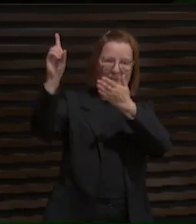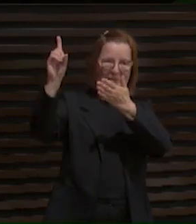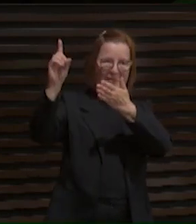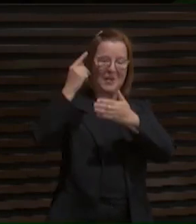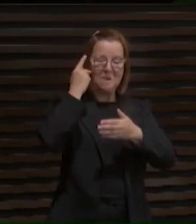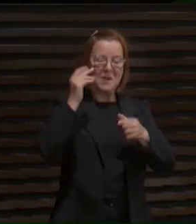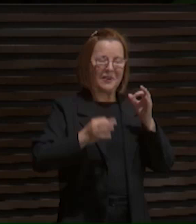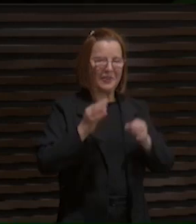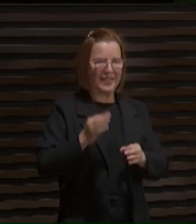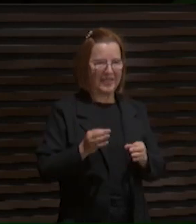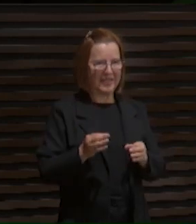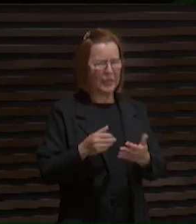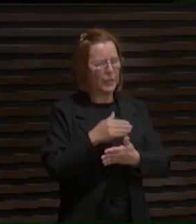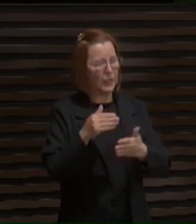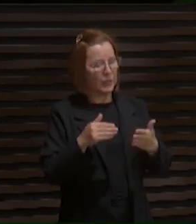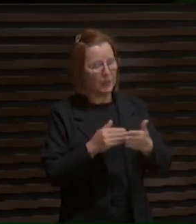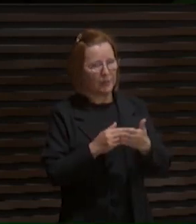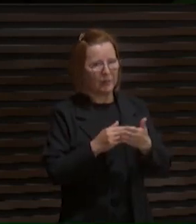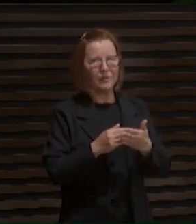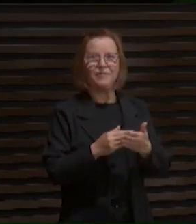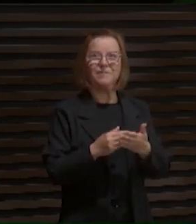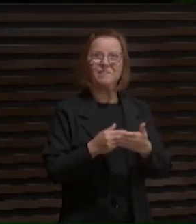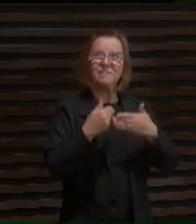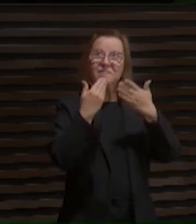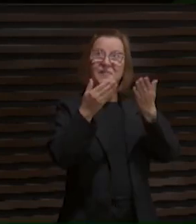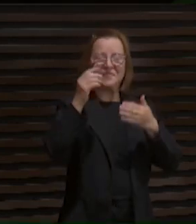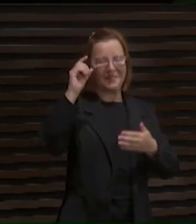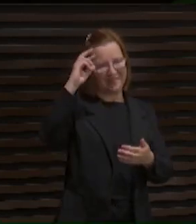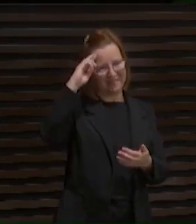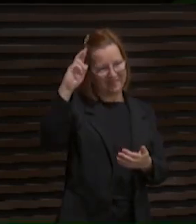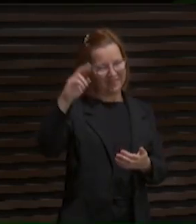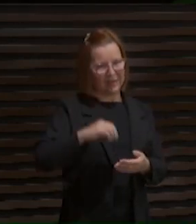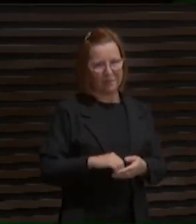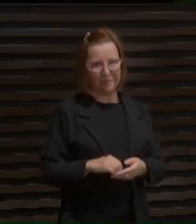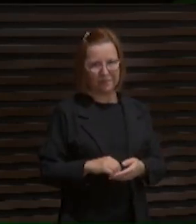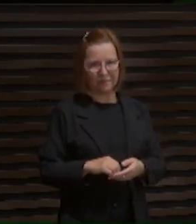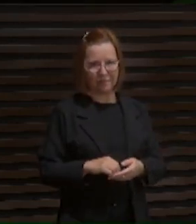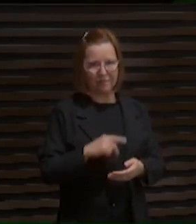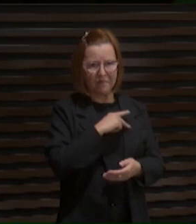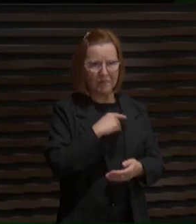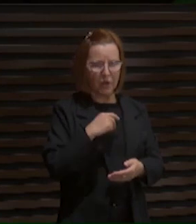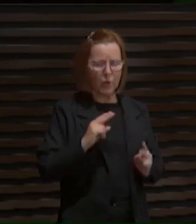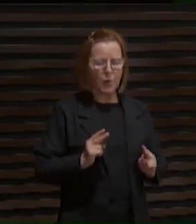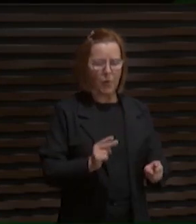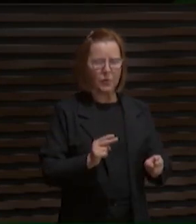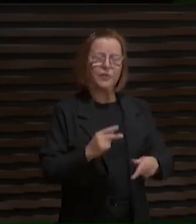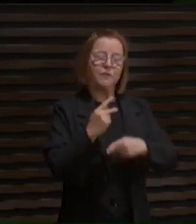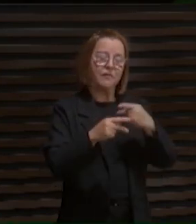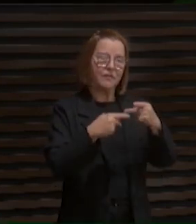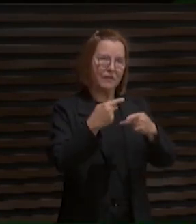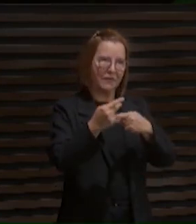à cabeça, é dele. E Paulo vai desenvolver essa doutrina no capítulo